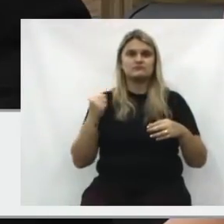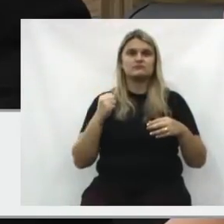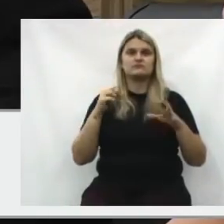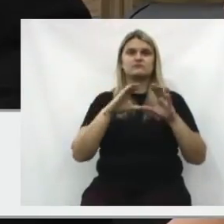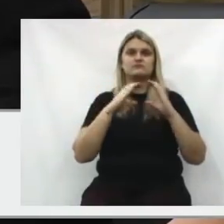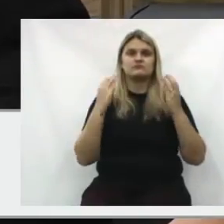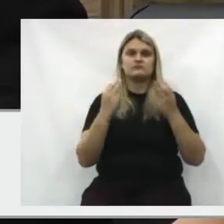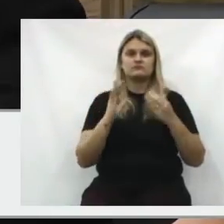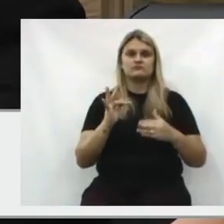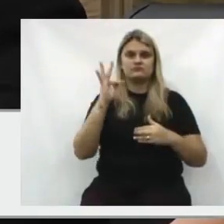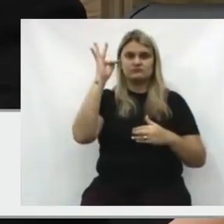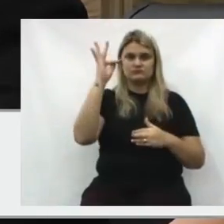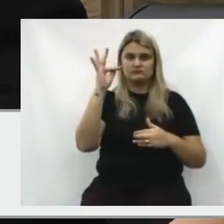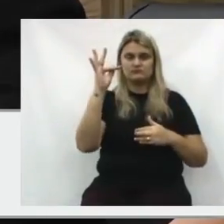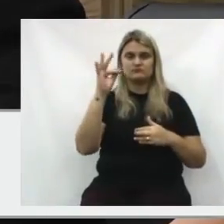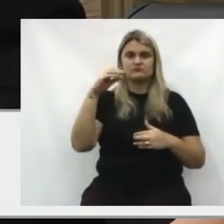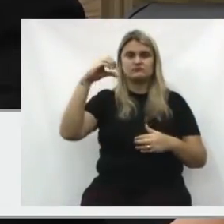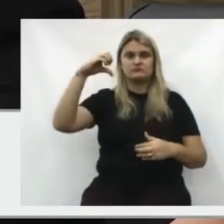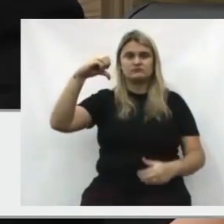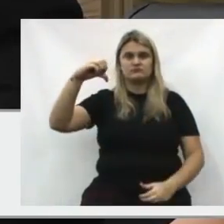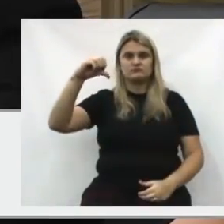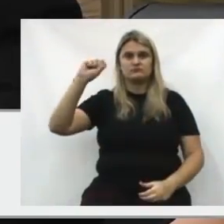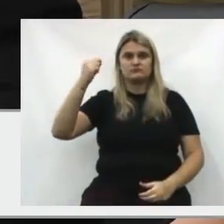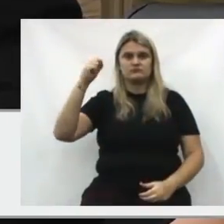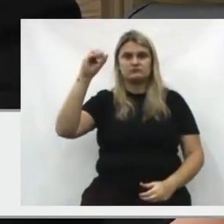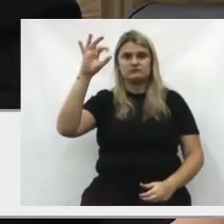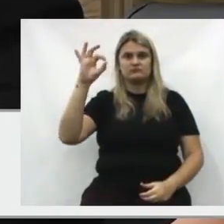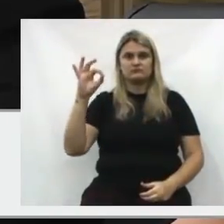que o Senado, que a Câmara Federal,